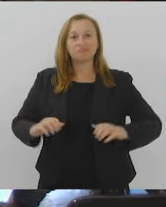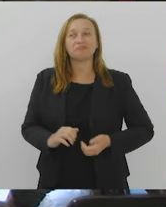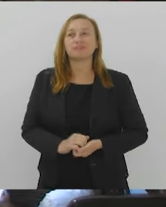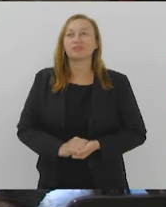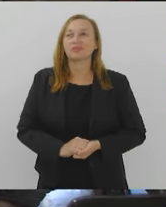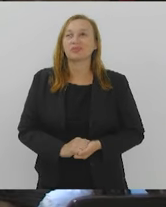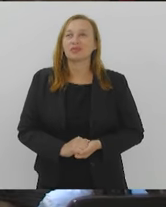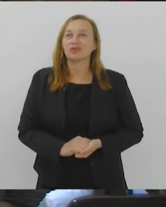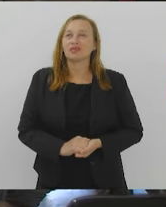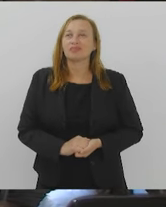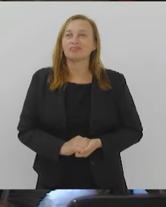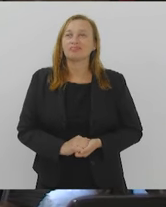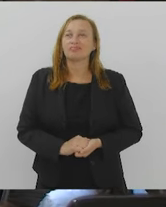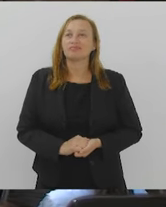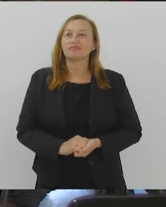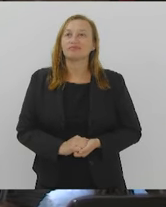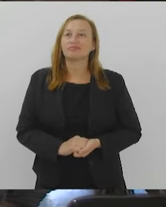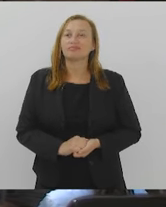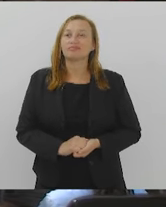e demais